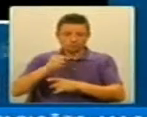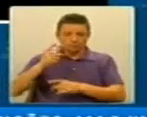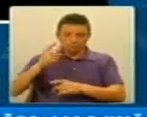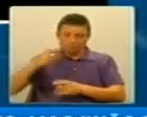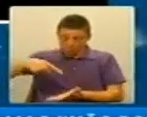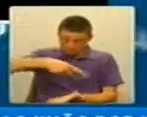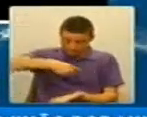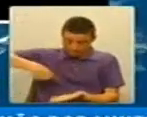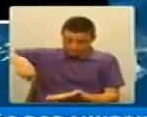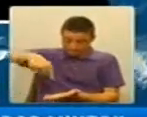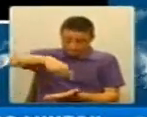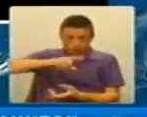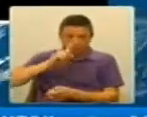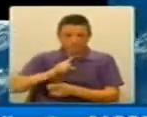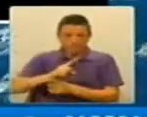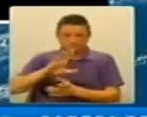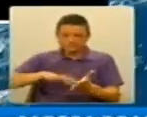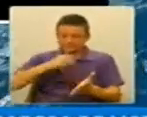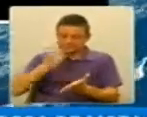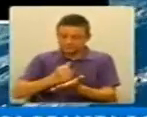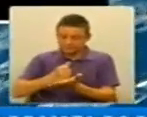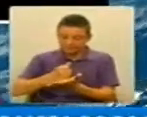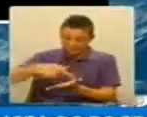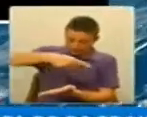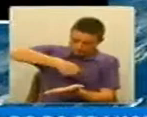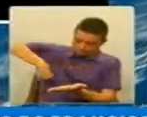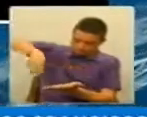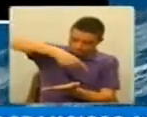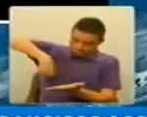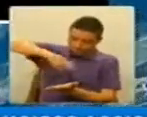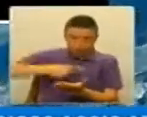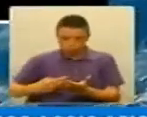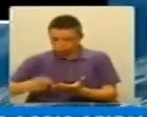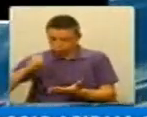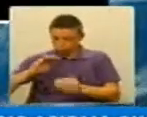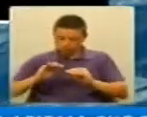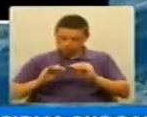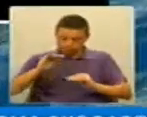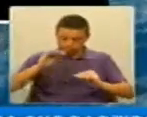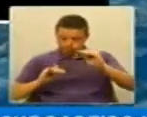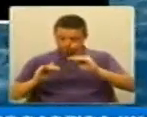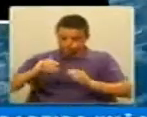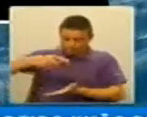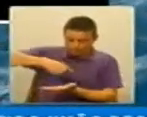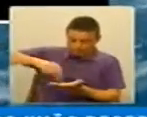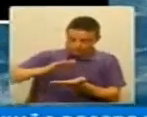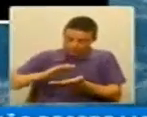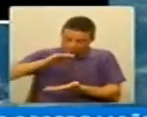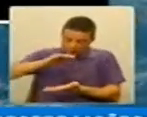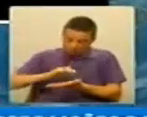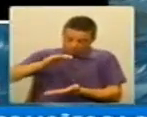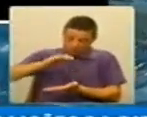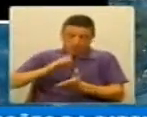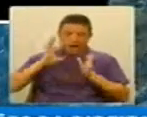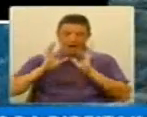prato. Não está constantemente, não está sempre em cima do prato. Às vezes está um bocadinho acima, às vezes está um bocado abaixo e, portanto, há alturas em